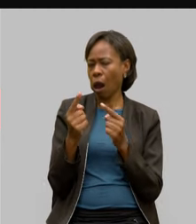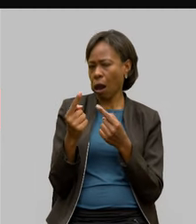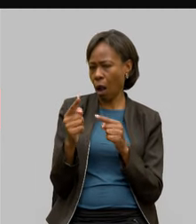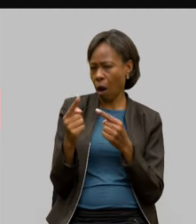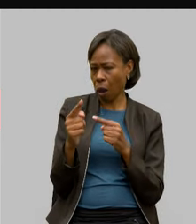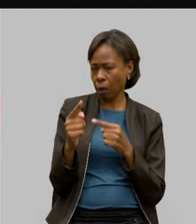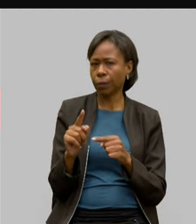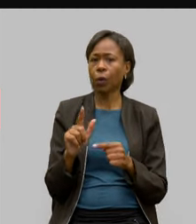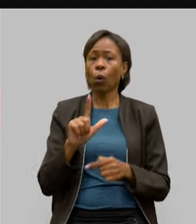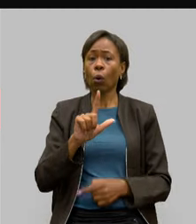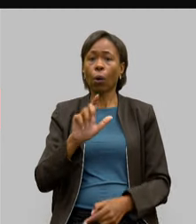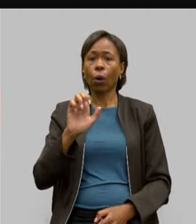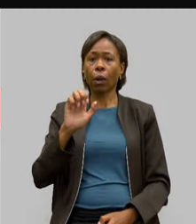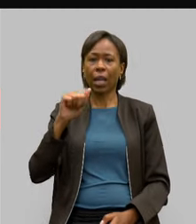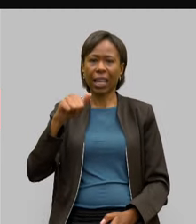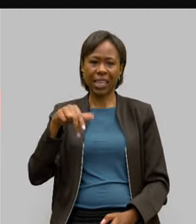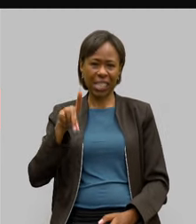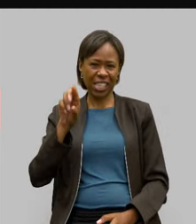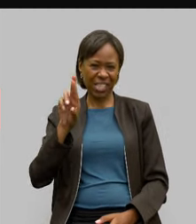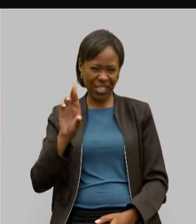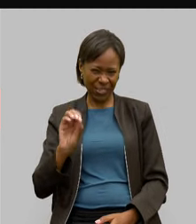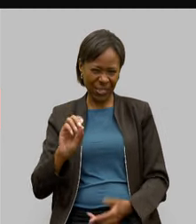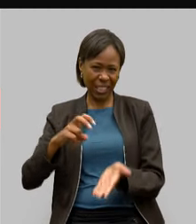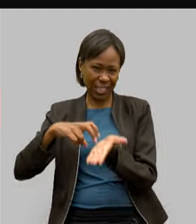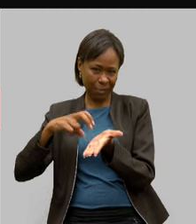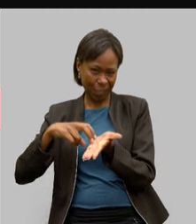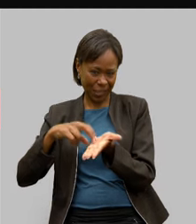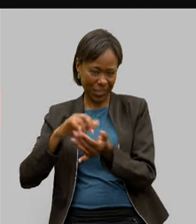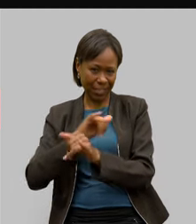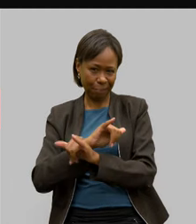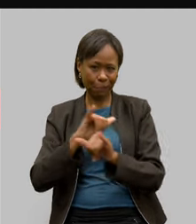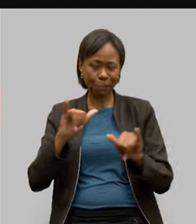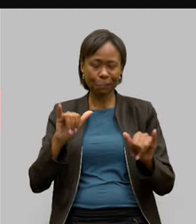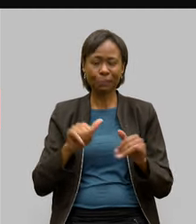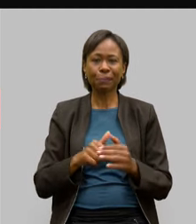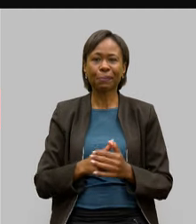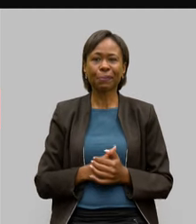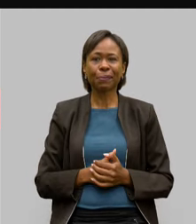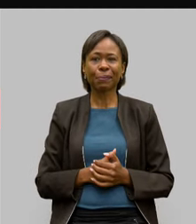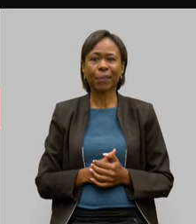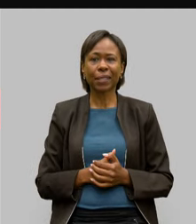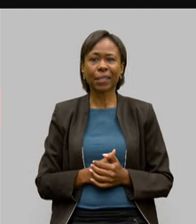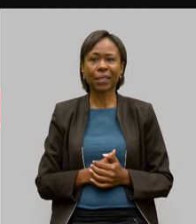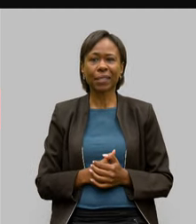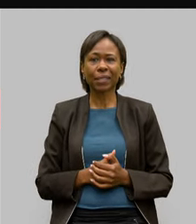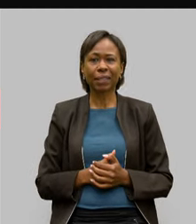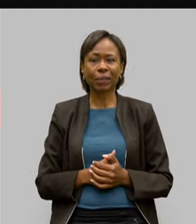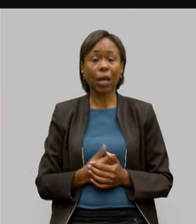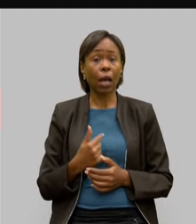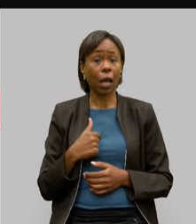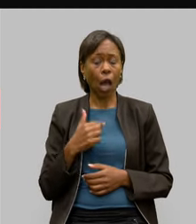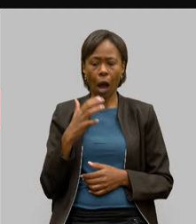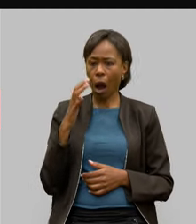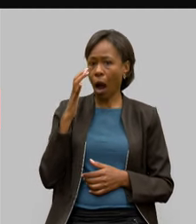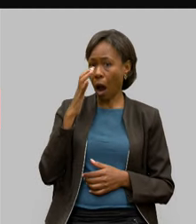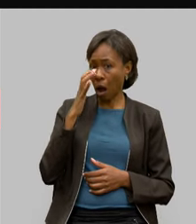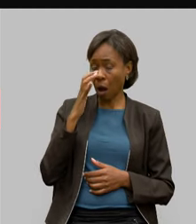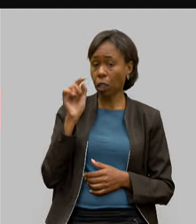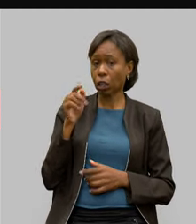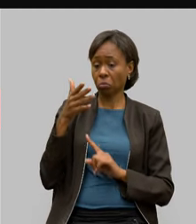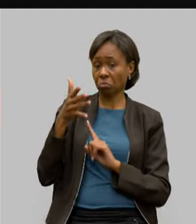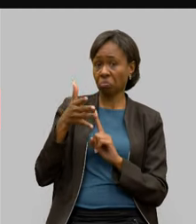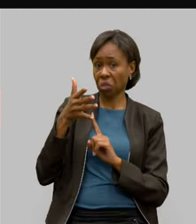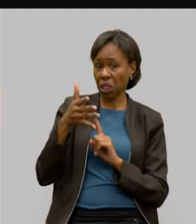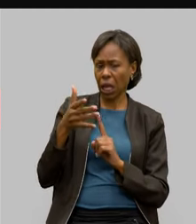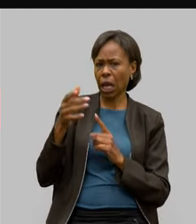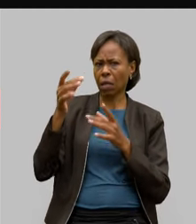Dr Leandro falou de manhã Gostei muito de conversar com ele da Eu acho que eu fiquei bem impressionado com ele assim como muita gente com a